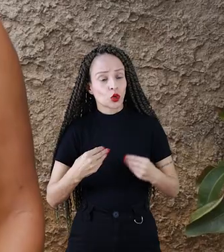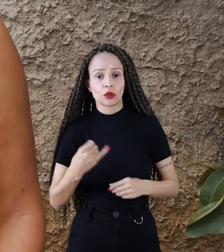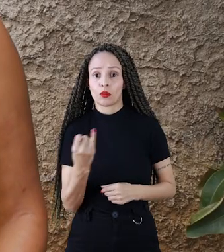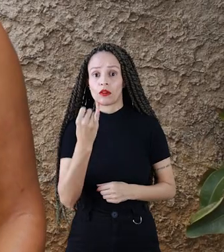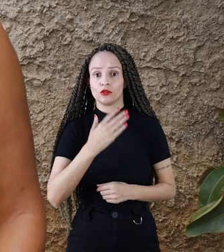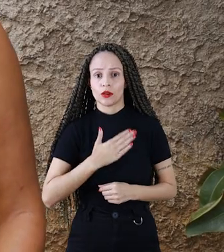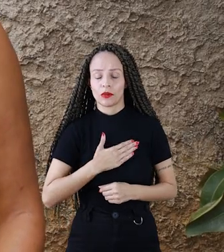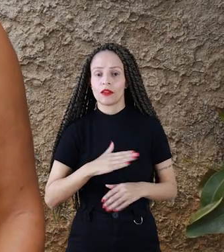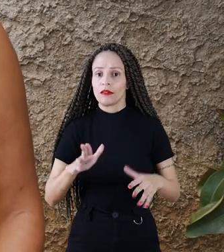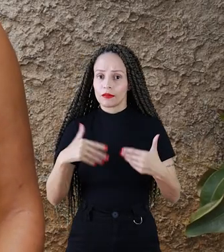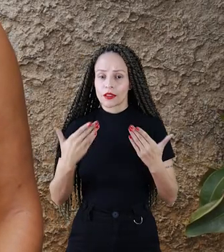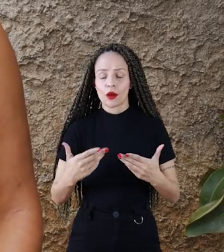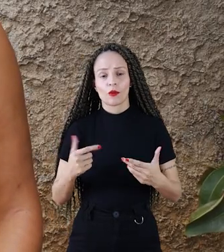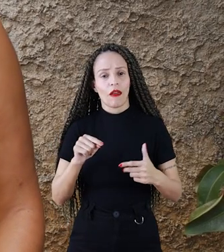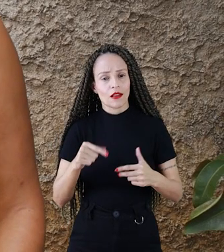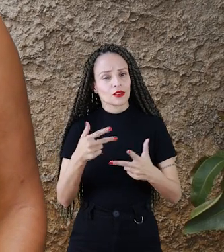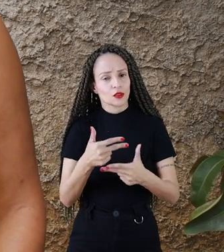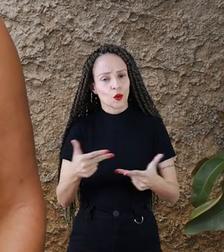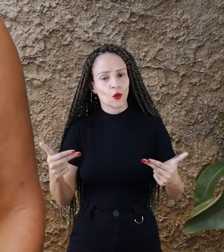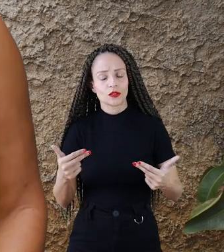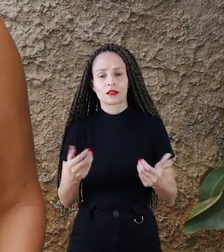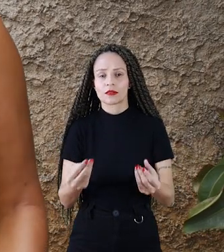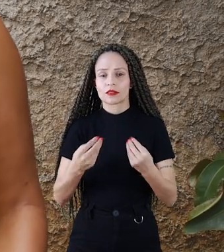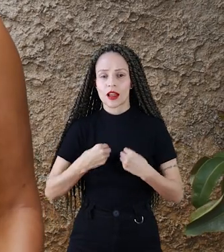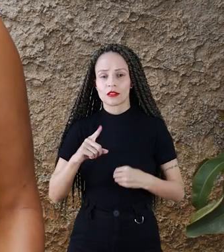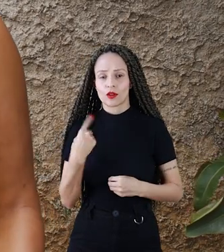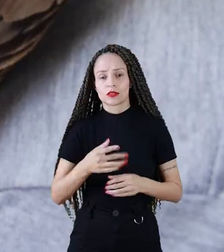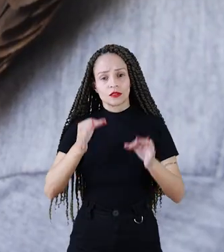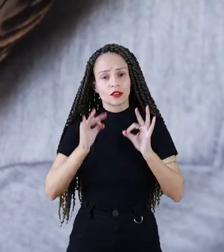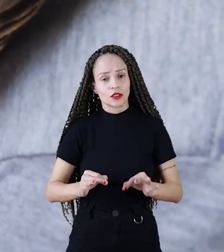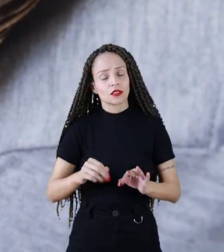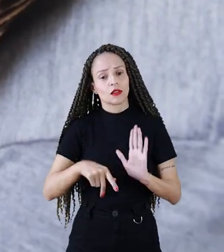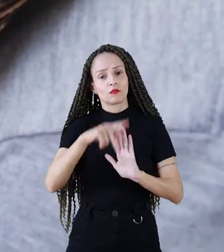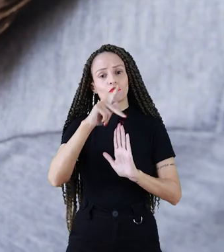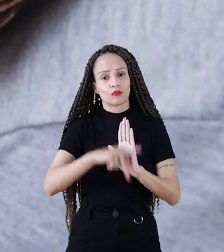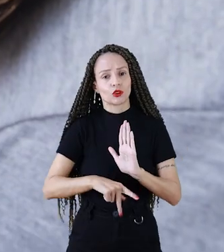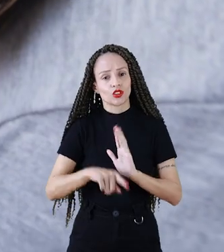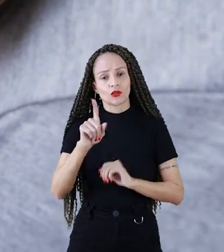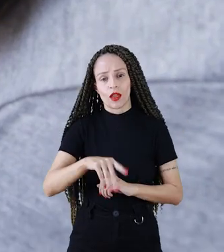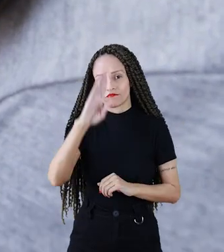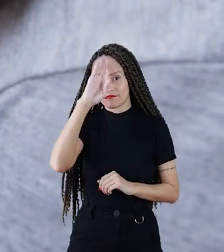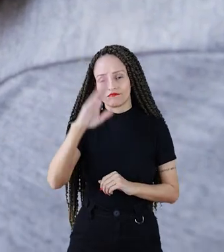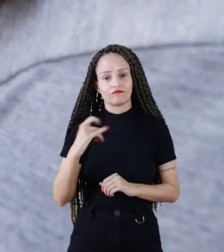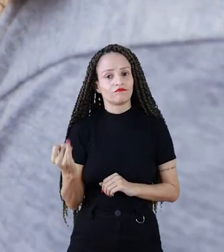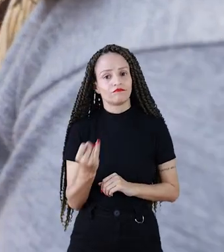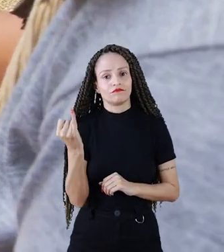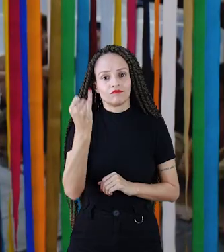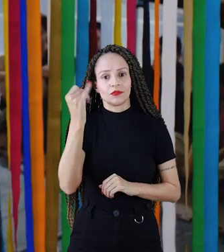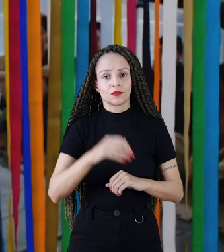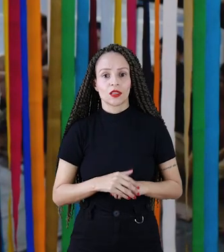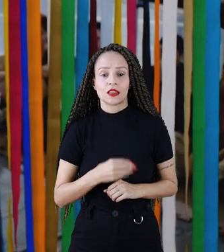foi muito muito importante para mim então essas coisas né que trazem pra gente a certeza de que esse projeto é